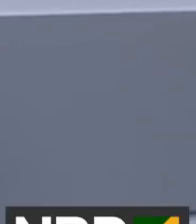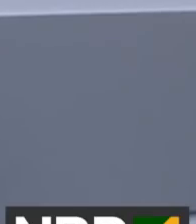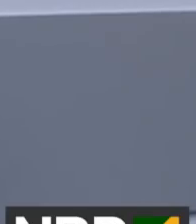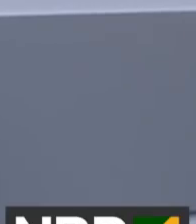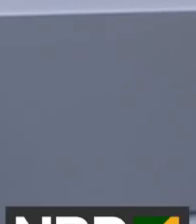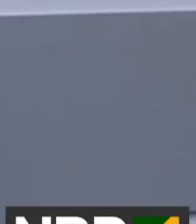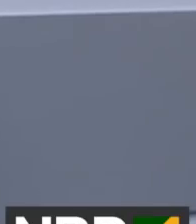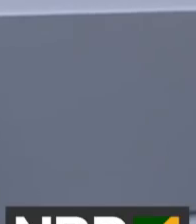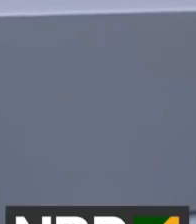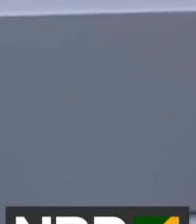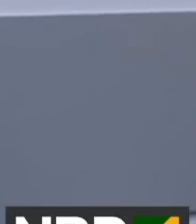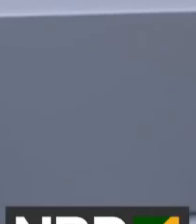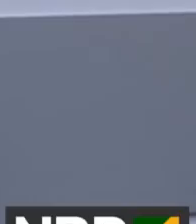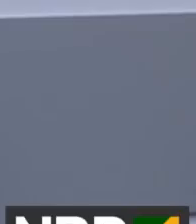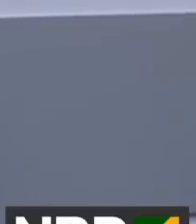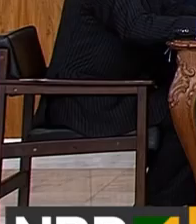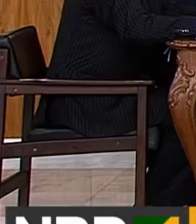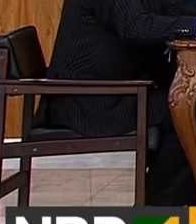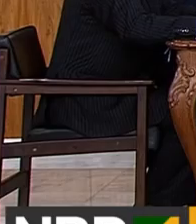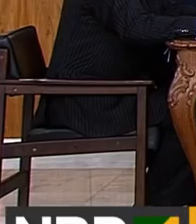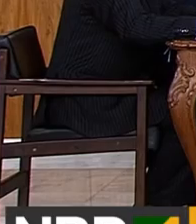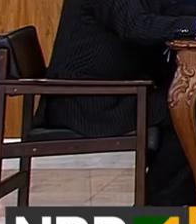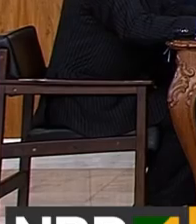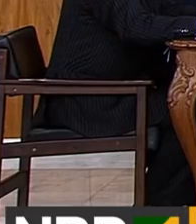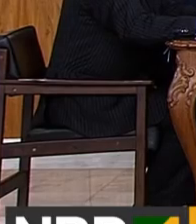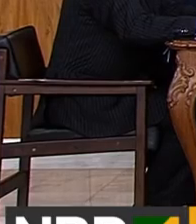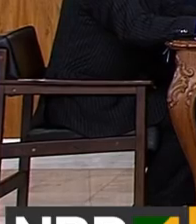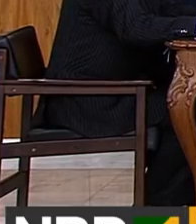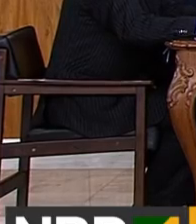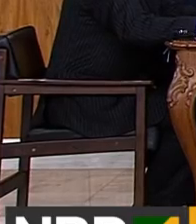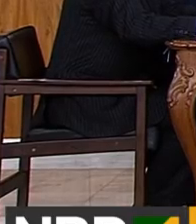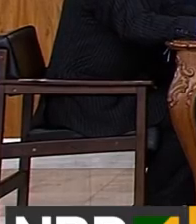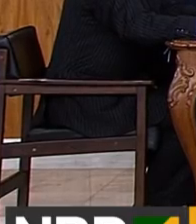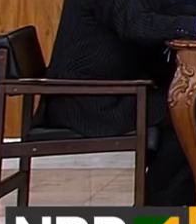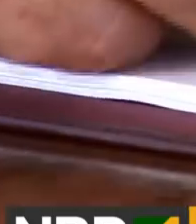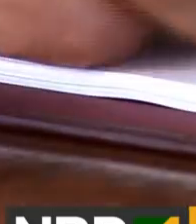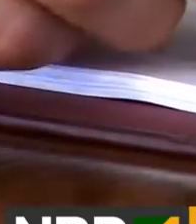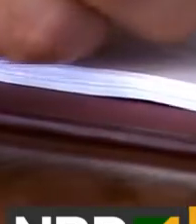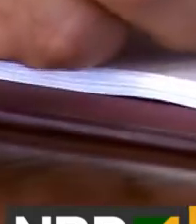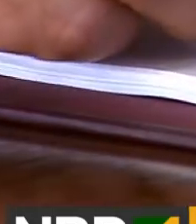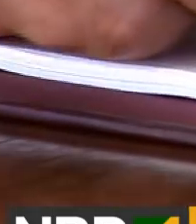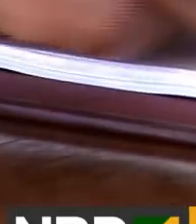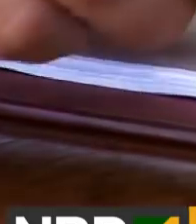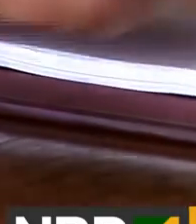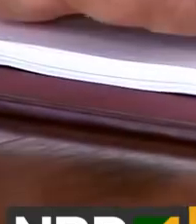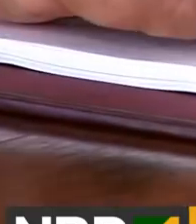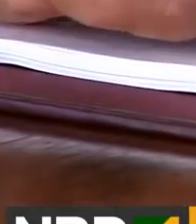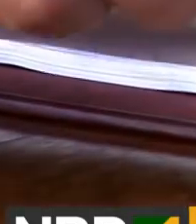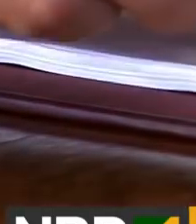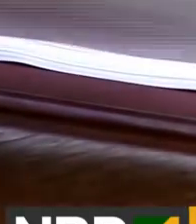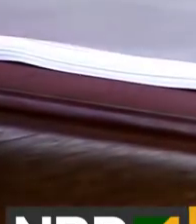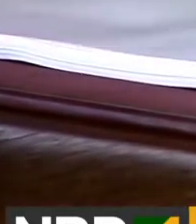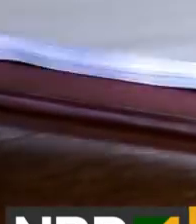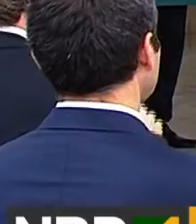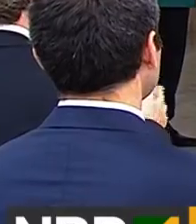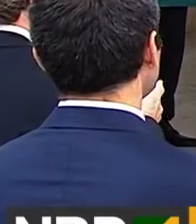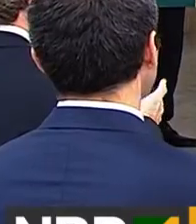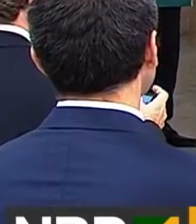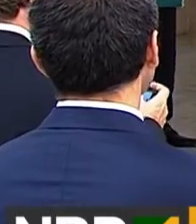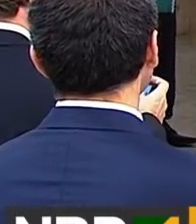Após uma reunião, os chefes de Estado participaram da cerimônia de assinatura de atos e fizeram uma declaração à